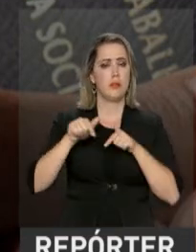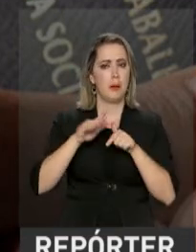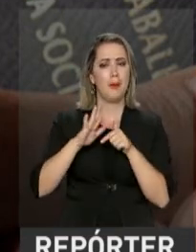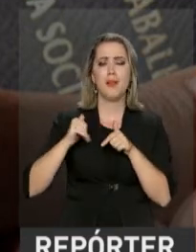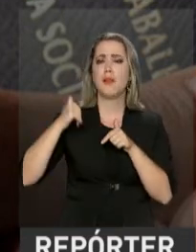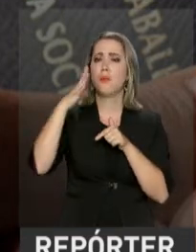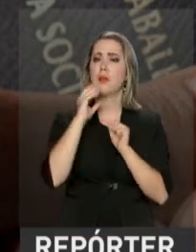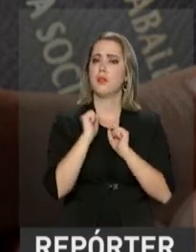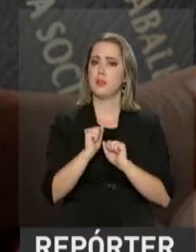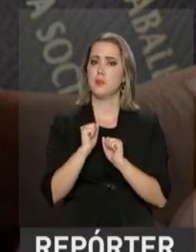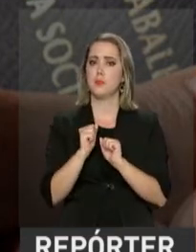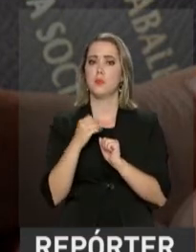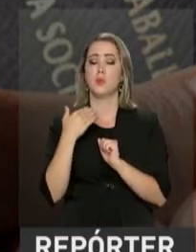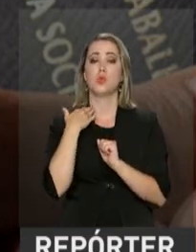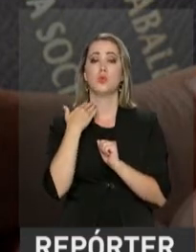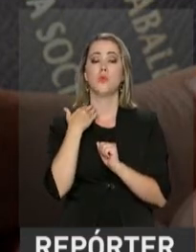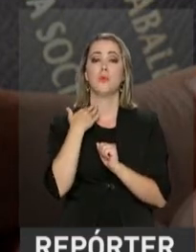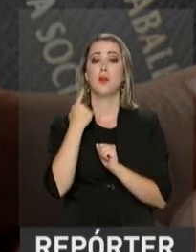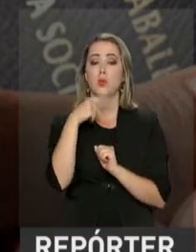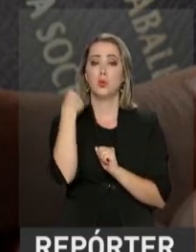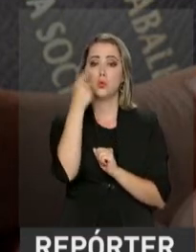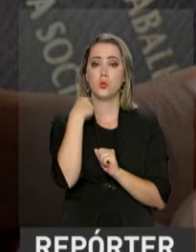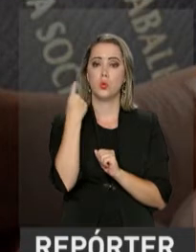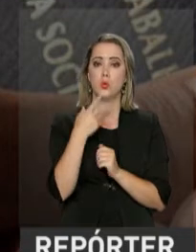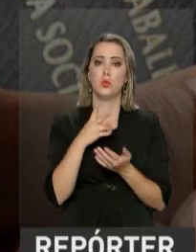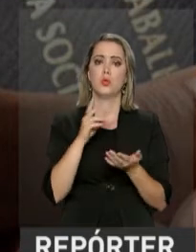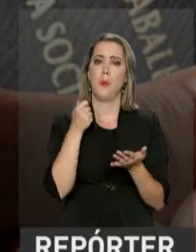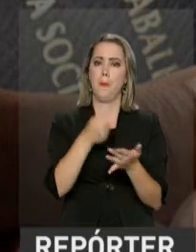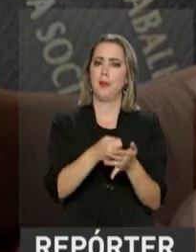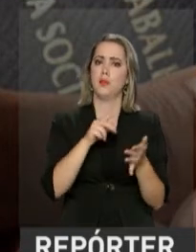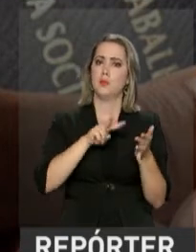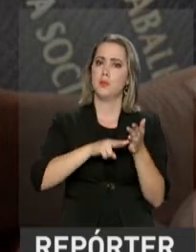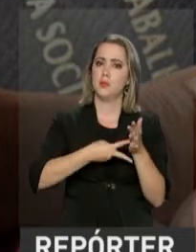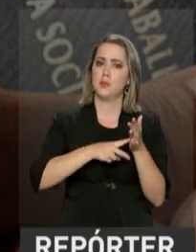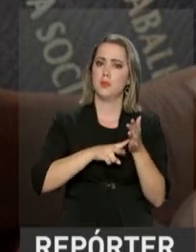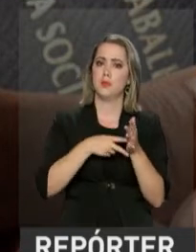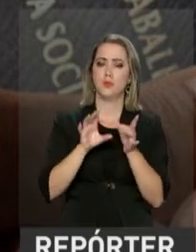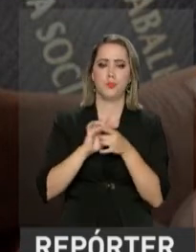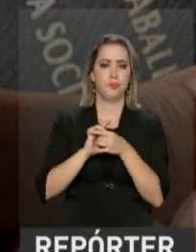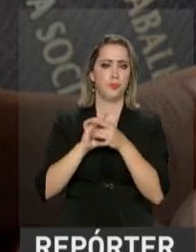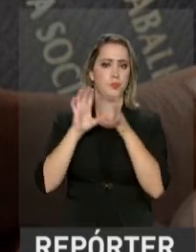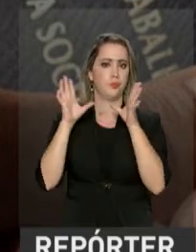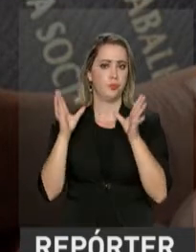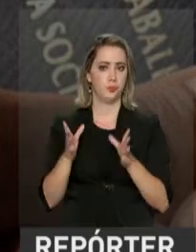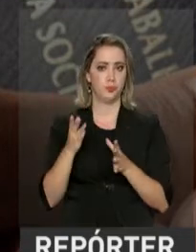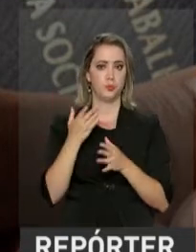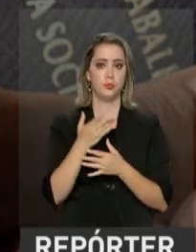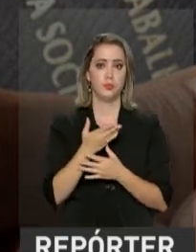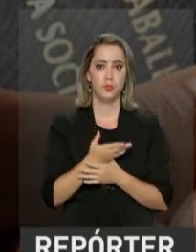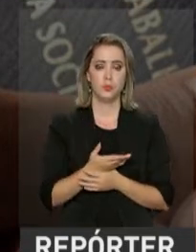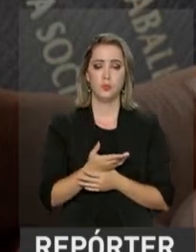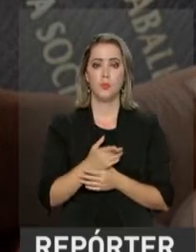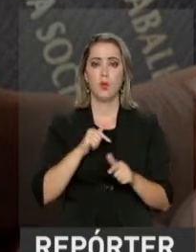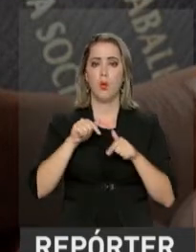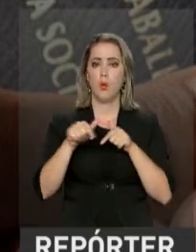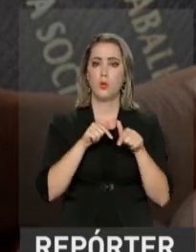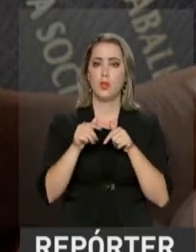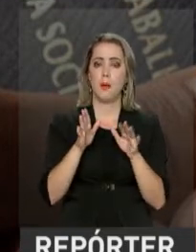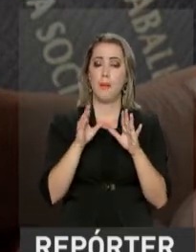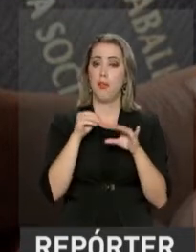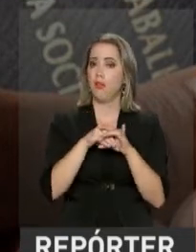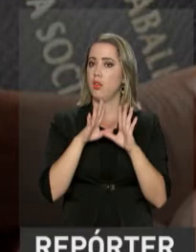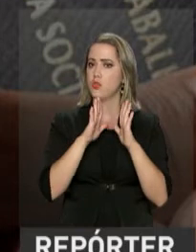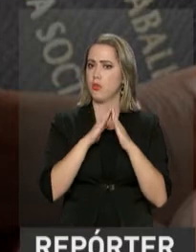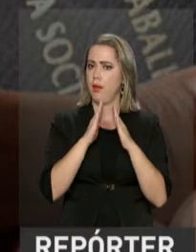horas individual o imposto sindical deixa de ser obrigatório e passa a ser opcional o trabalho em casa